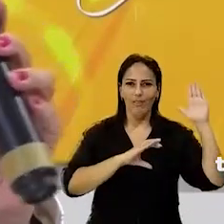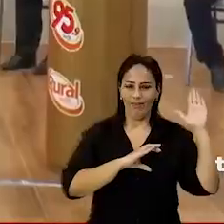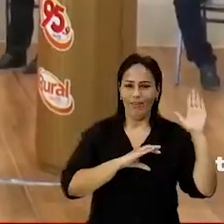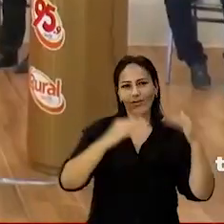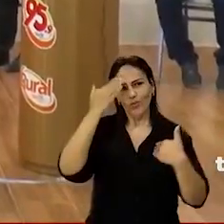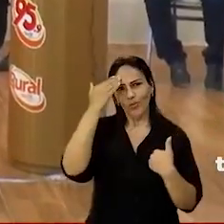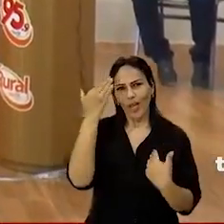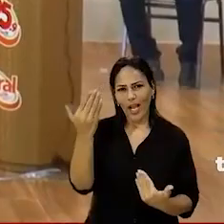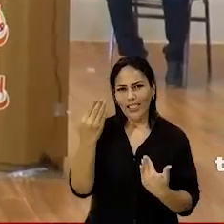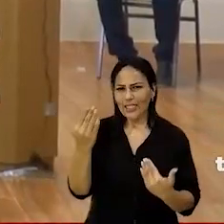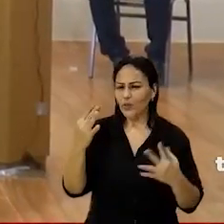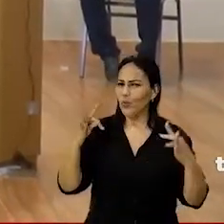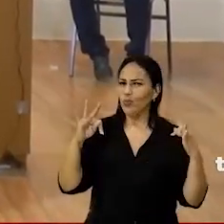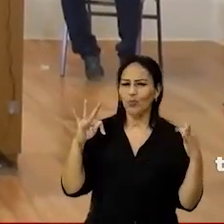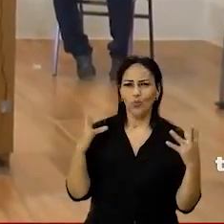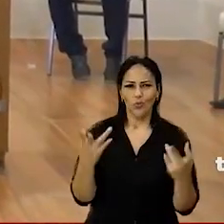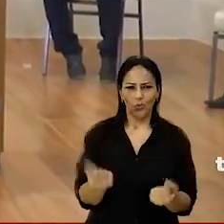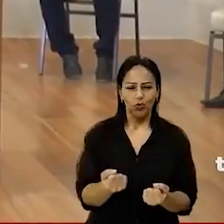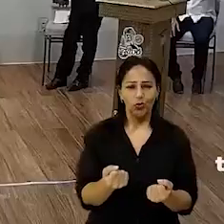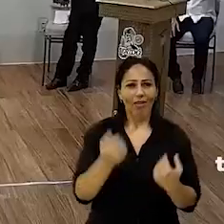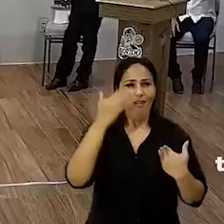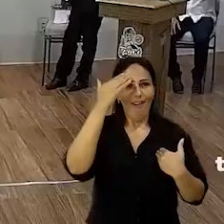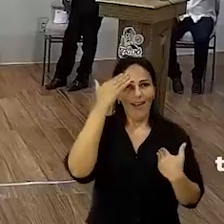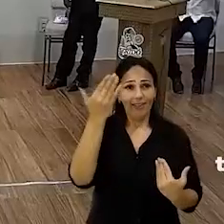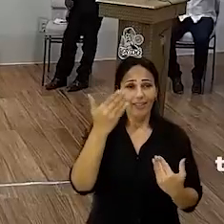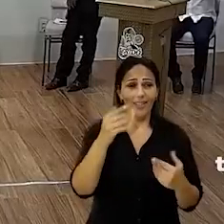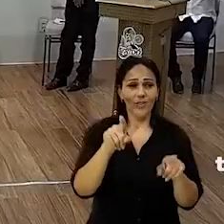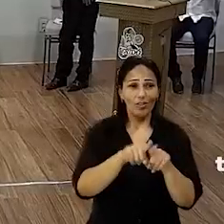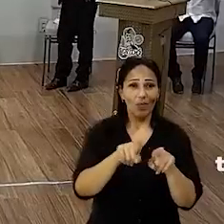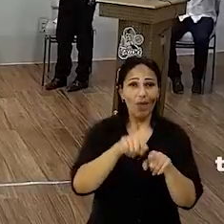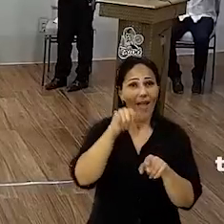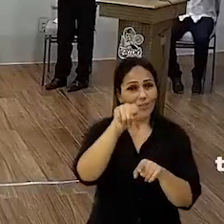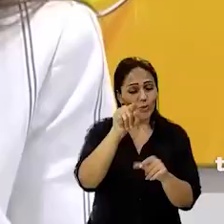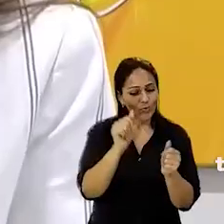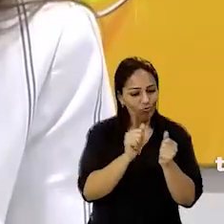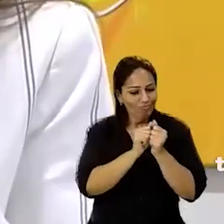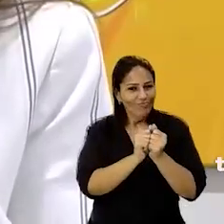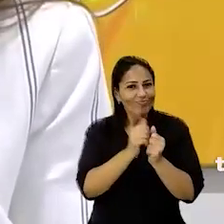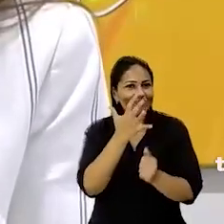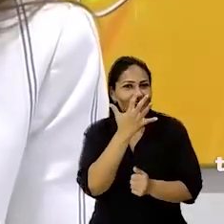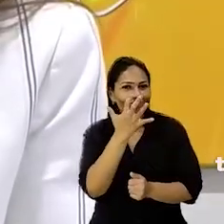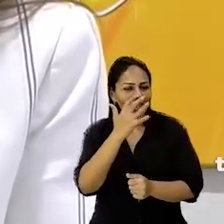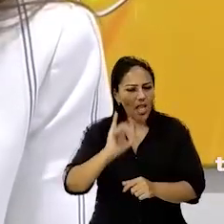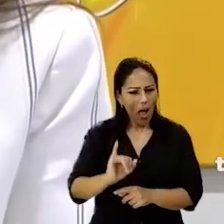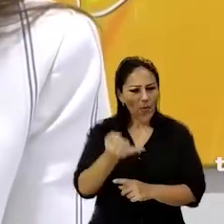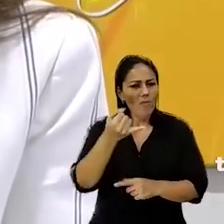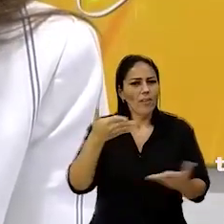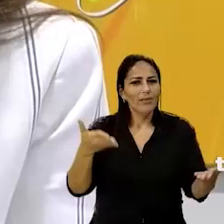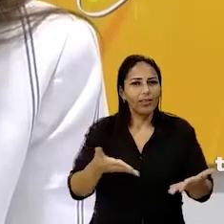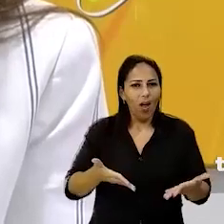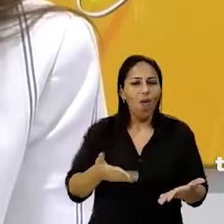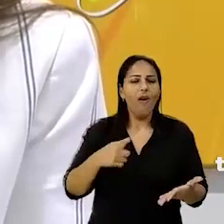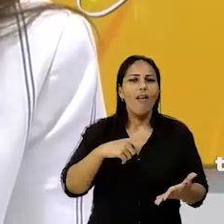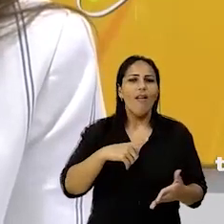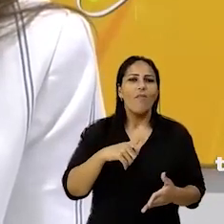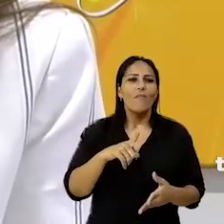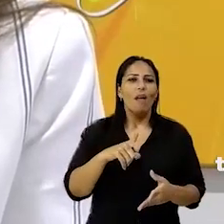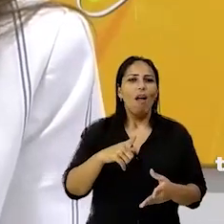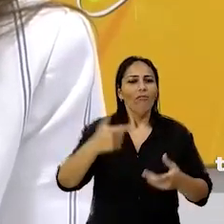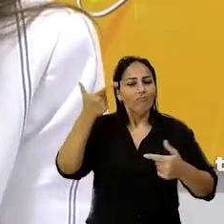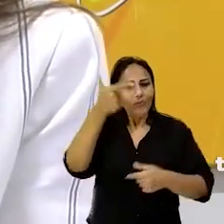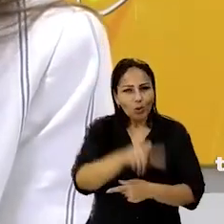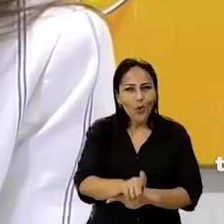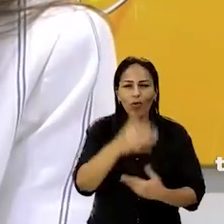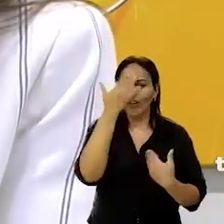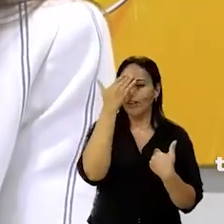agradeço a participação dos senhores, agradeço, sobretudo, a sua companhia. E aproveito este momento para ratificar o meu